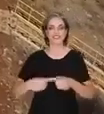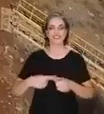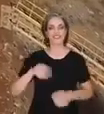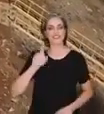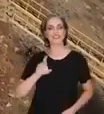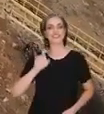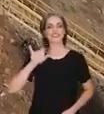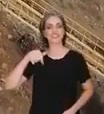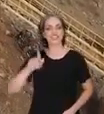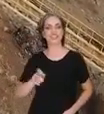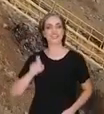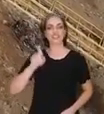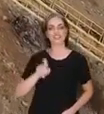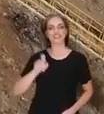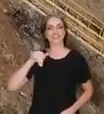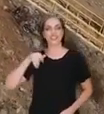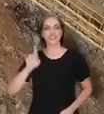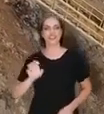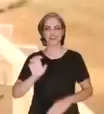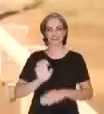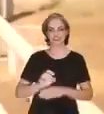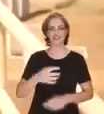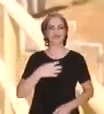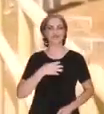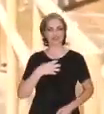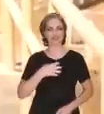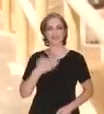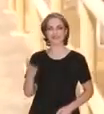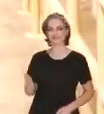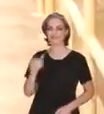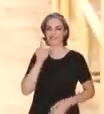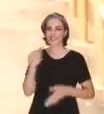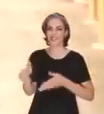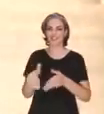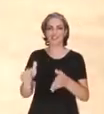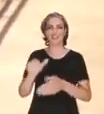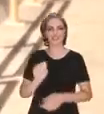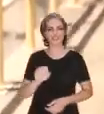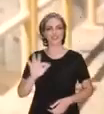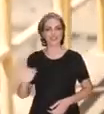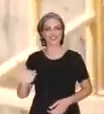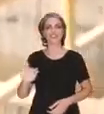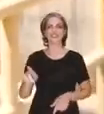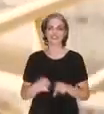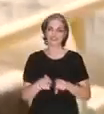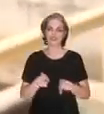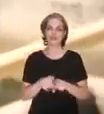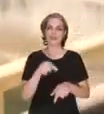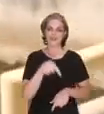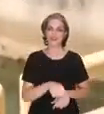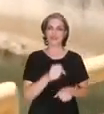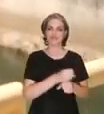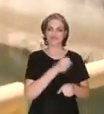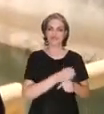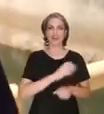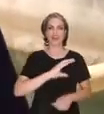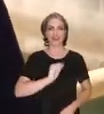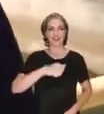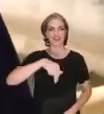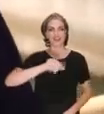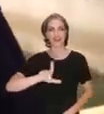estamos hoje aqui em Xique-Xique, aqui no noroeste da Bahia. Ali está o Rio São Francisco e aqui está o canal de mais de